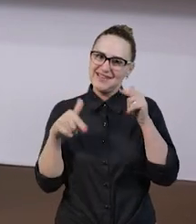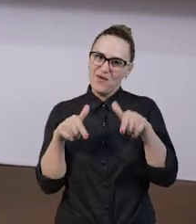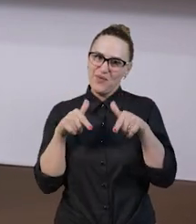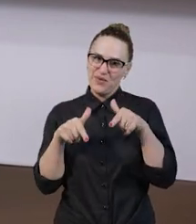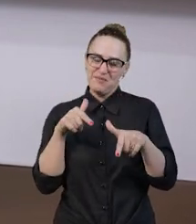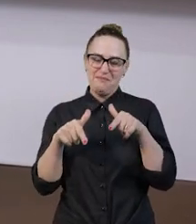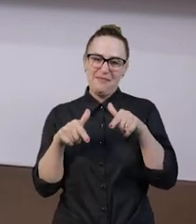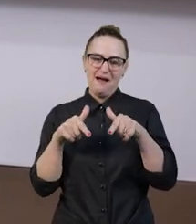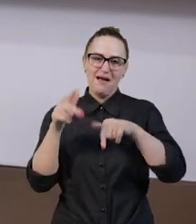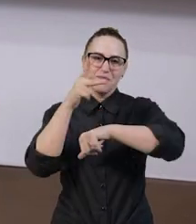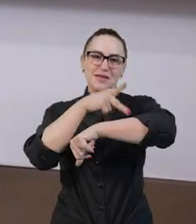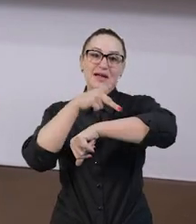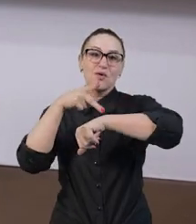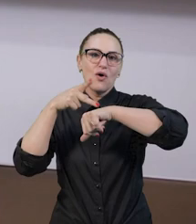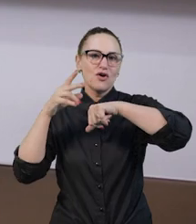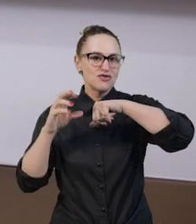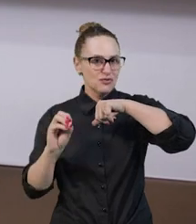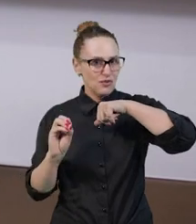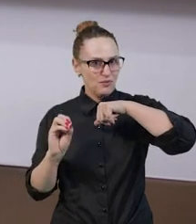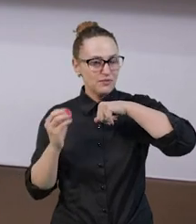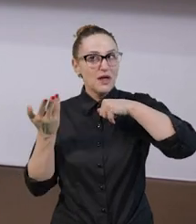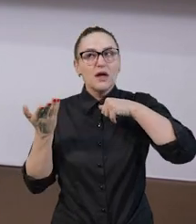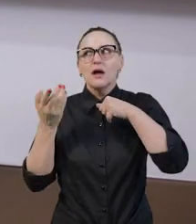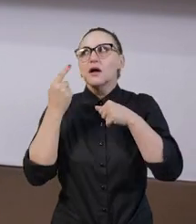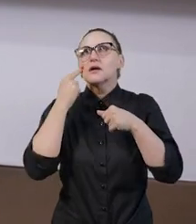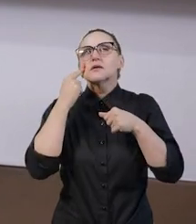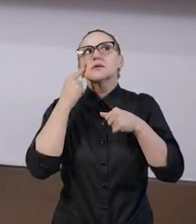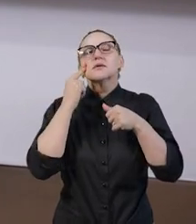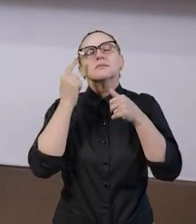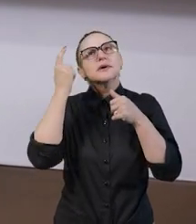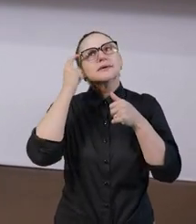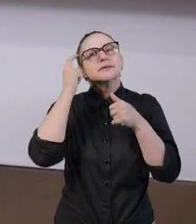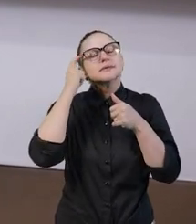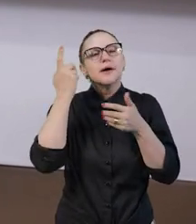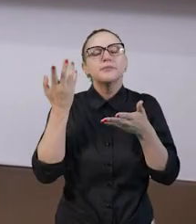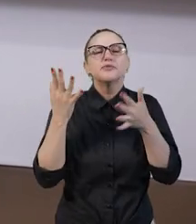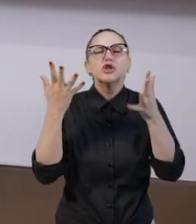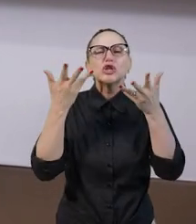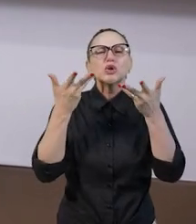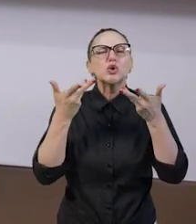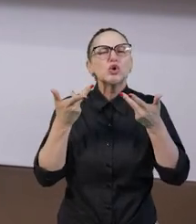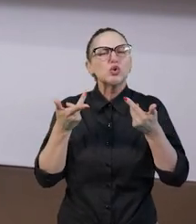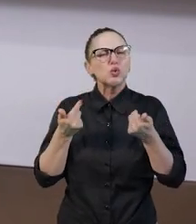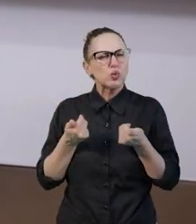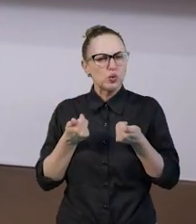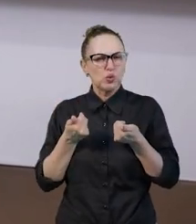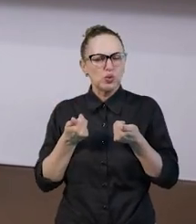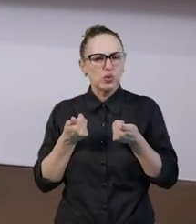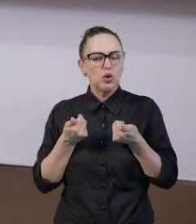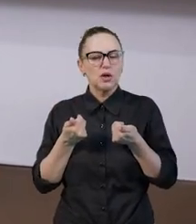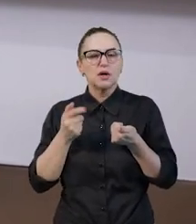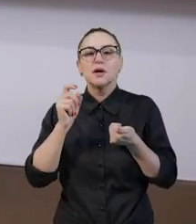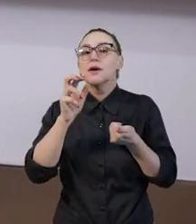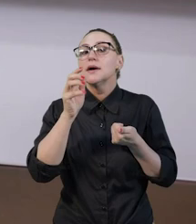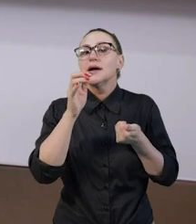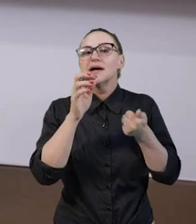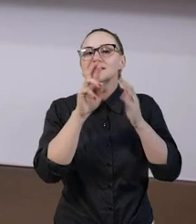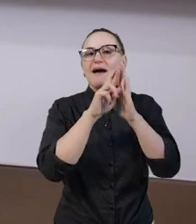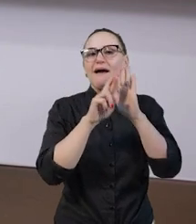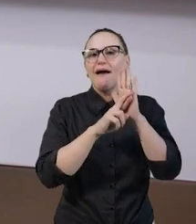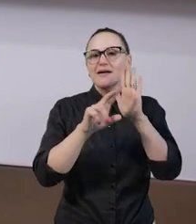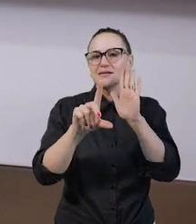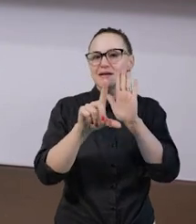pedagógico no entanto nós temos que pensar todos os dispositivos legais como por exemplo